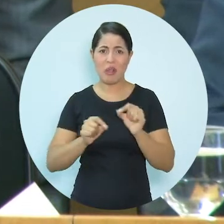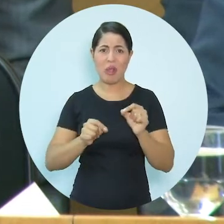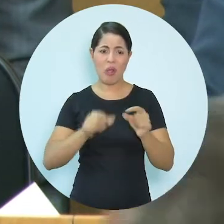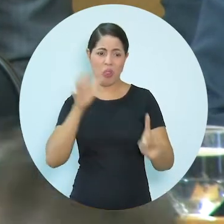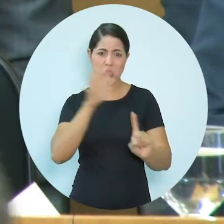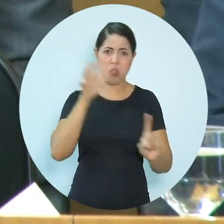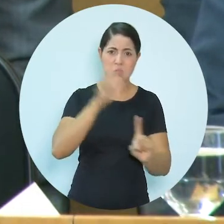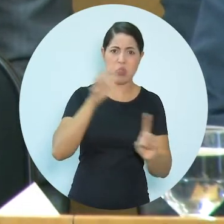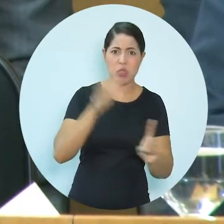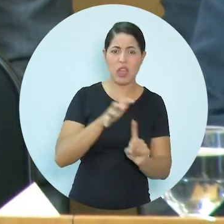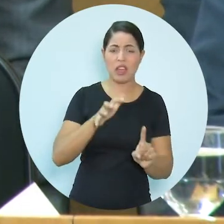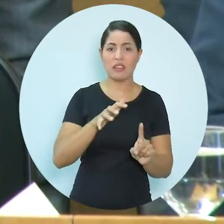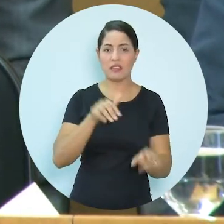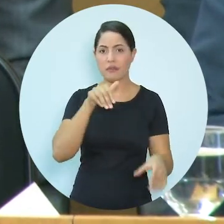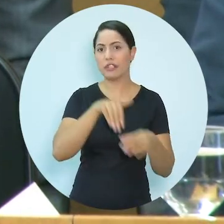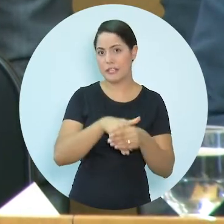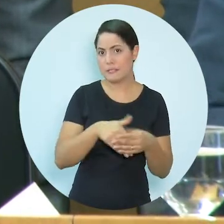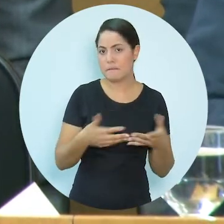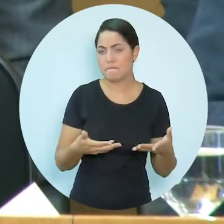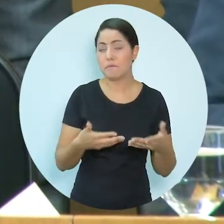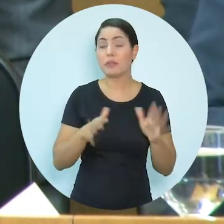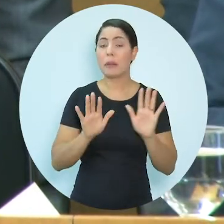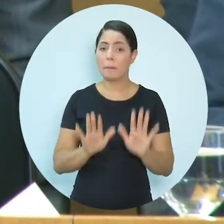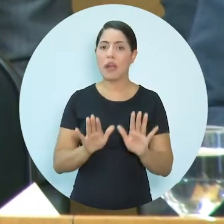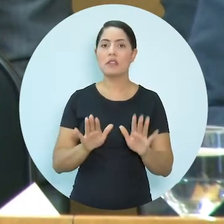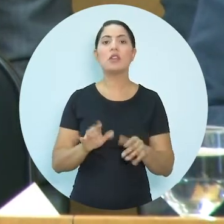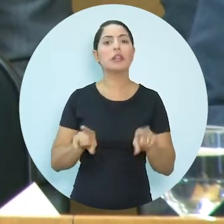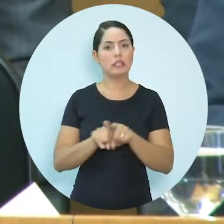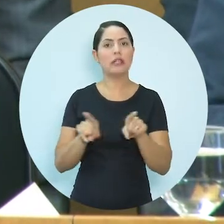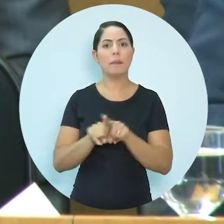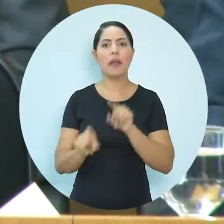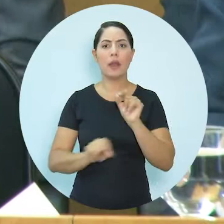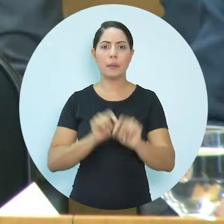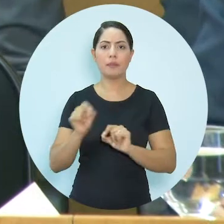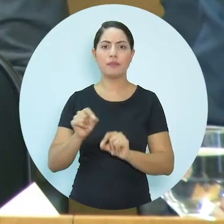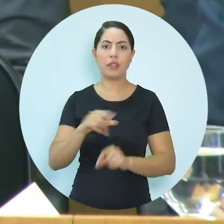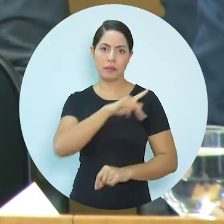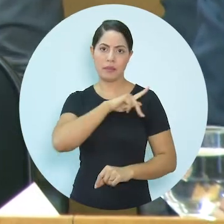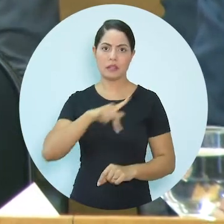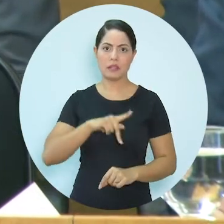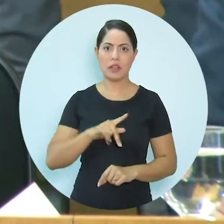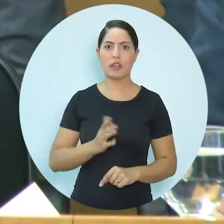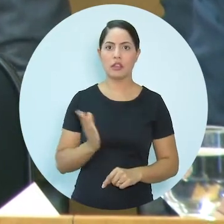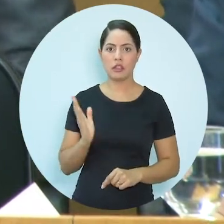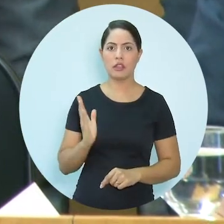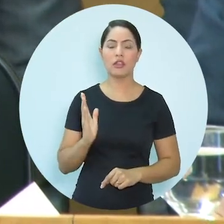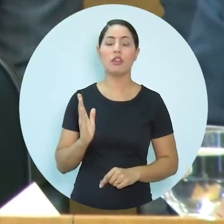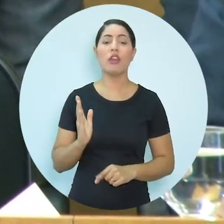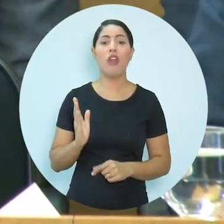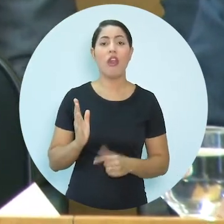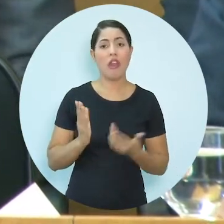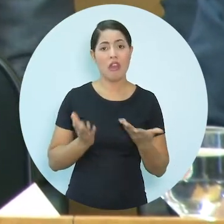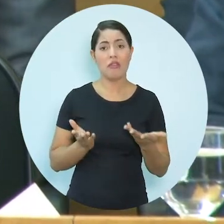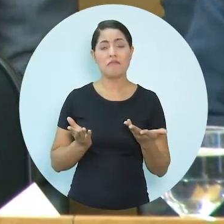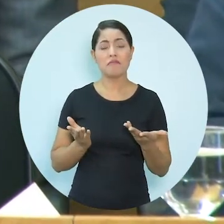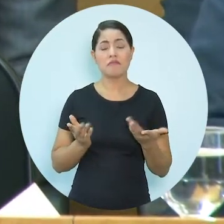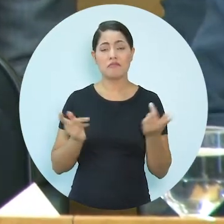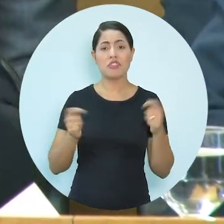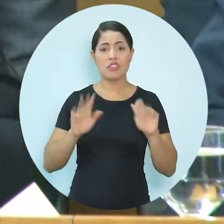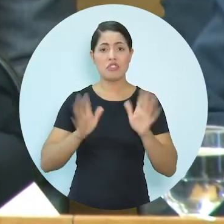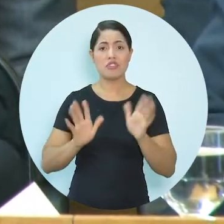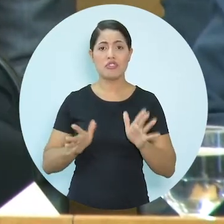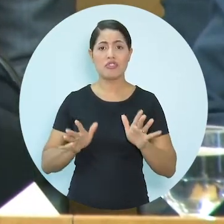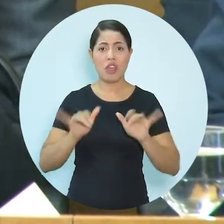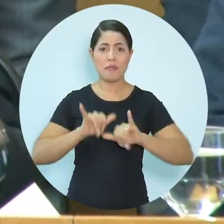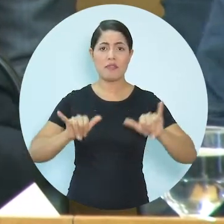votações de 5º Constitucional. Estou aqui com o meu presidente Juliano Breda, também da mesma forma, enfrentou esse mesmo problema.